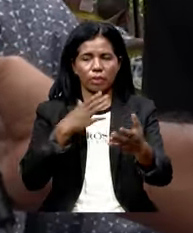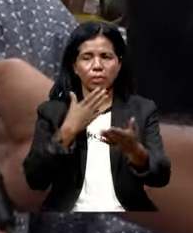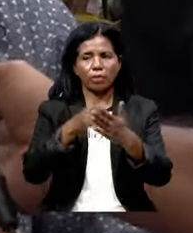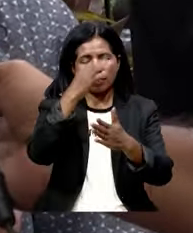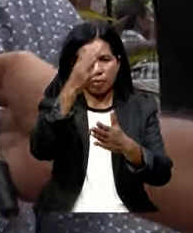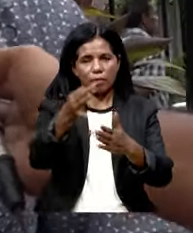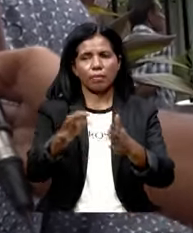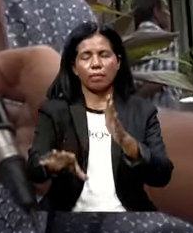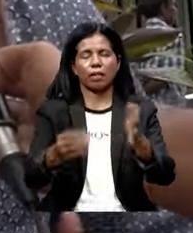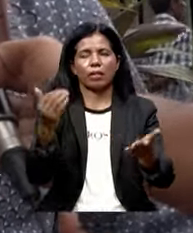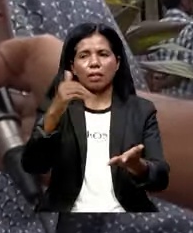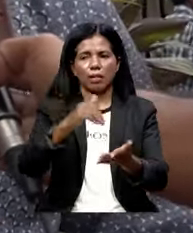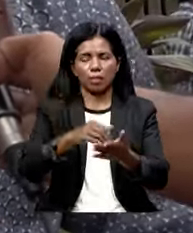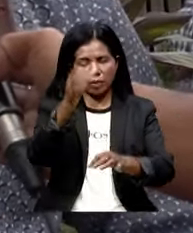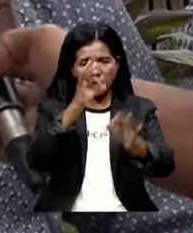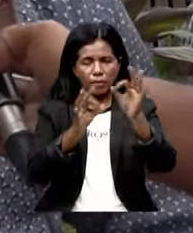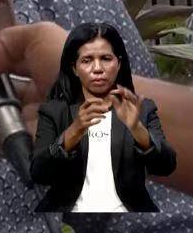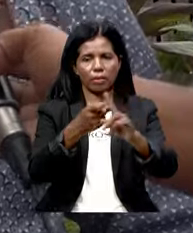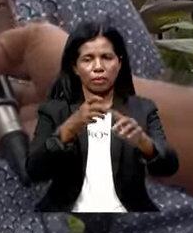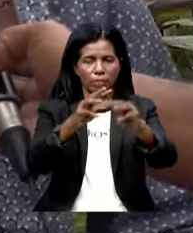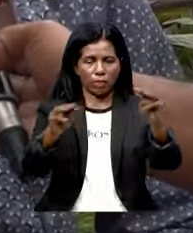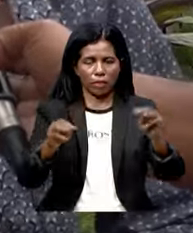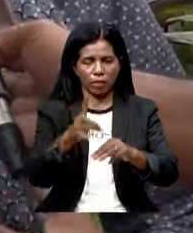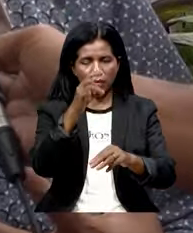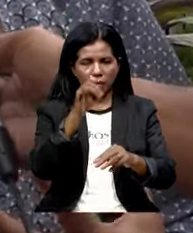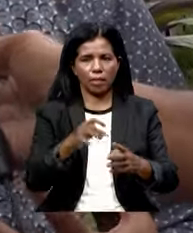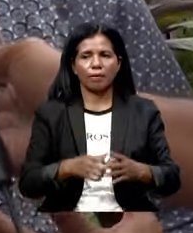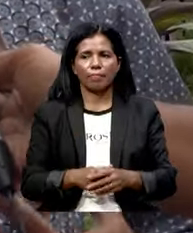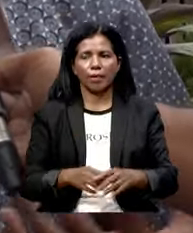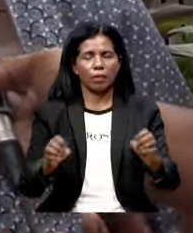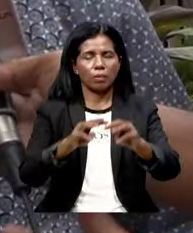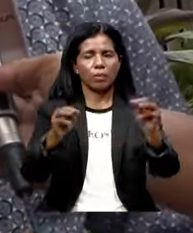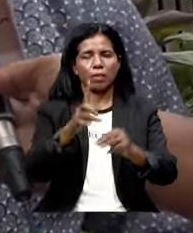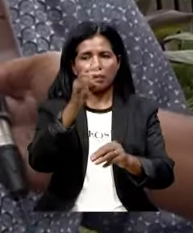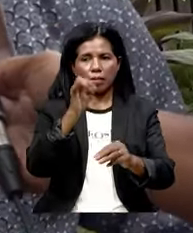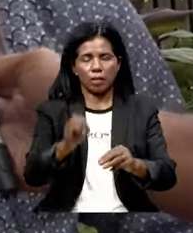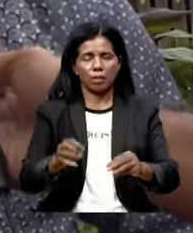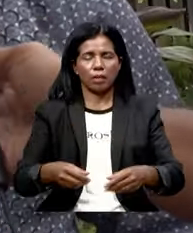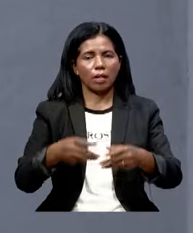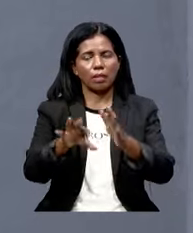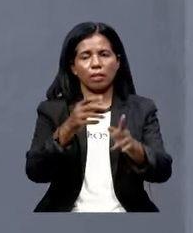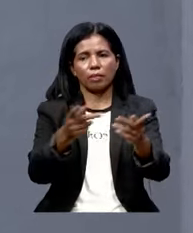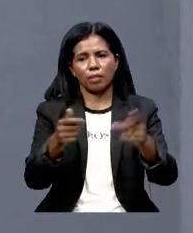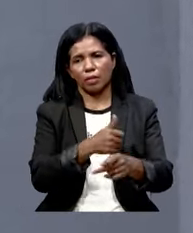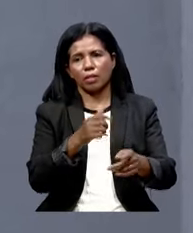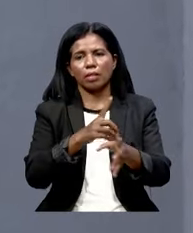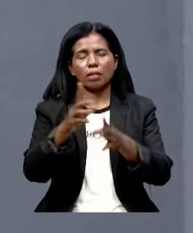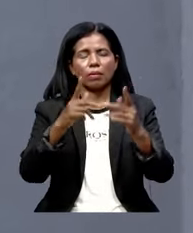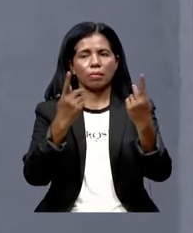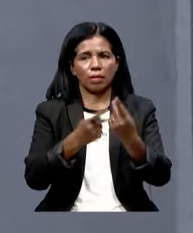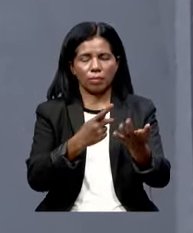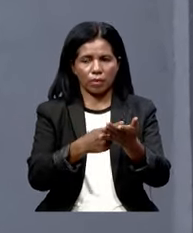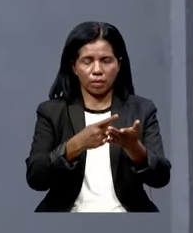futuro sira bele hetam filfali e confiança o si município dele né Laos município dele, bele reta moça, é fatin selo. Diretor companhia até tem projeto